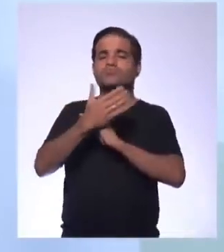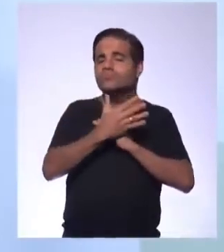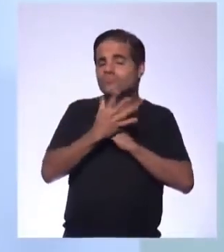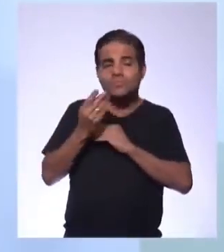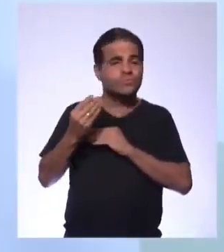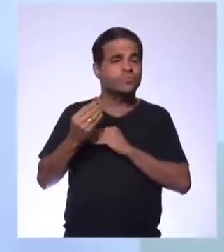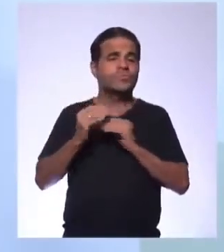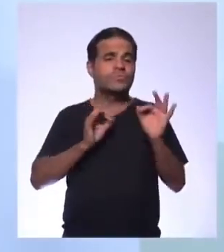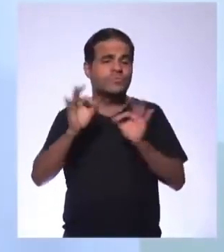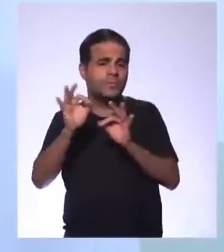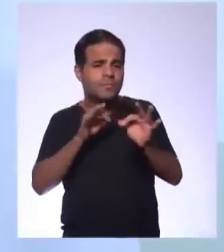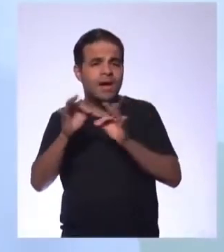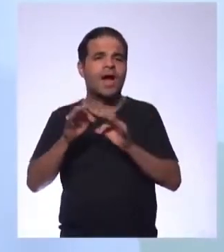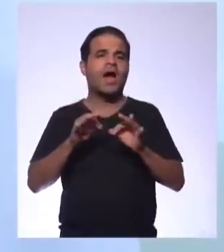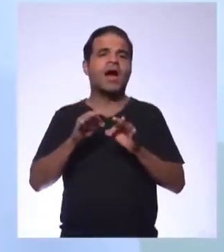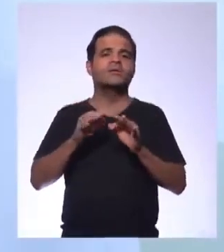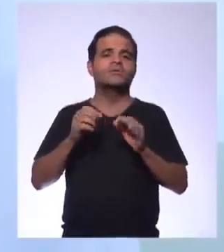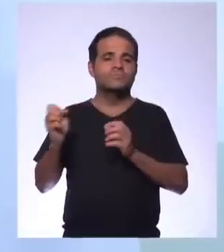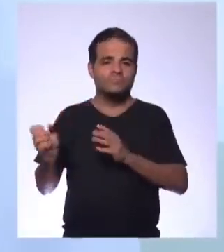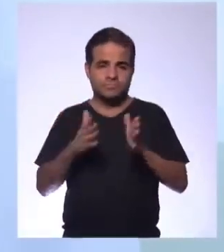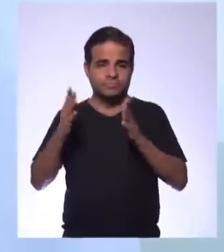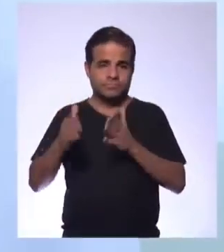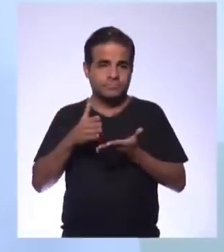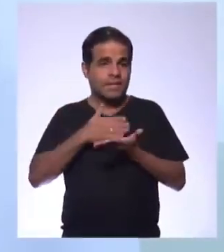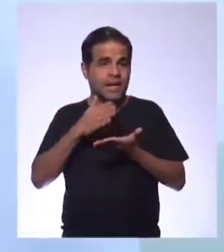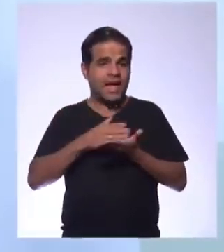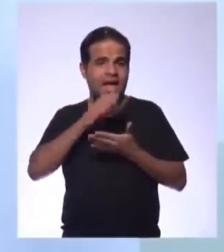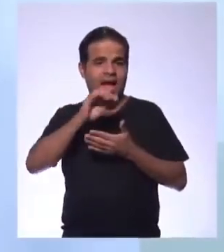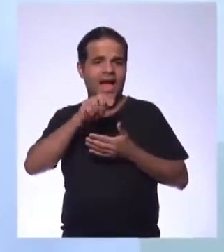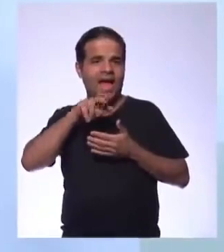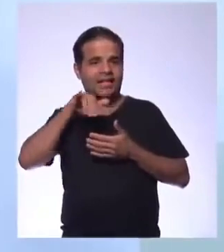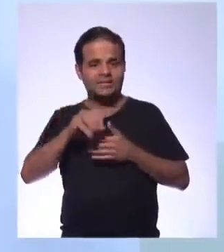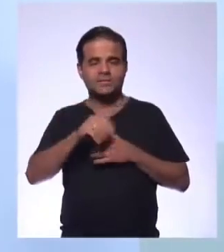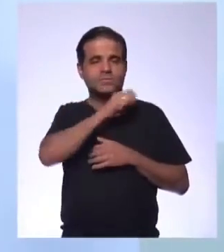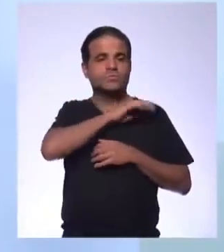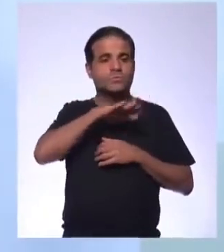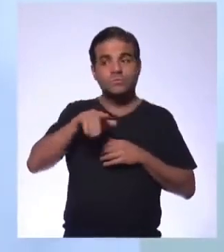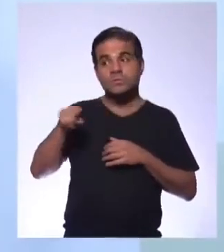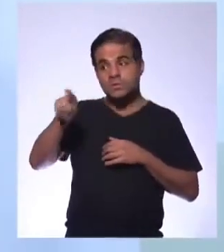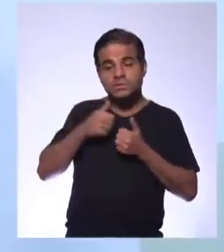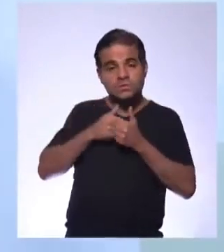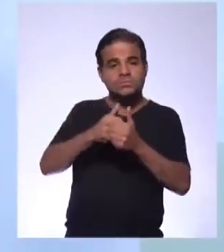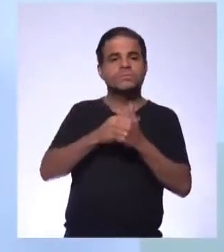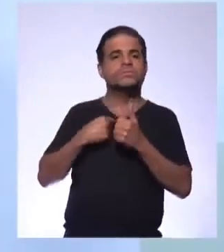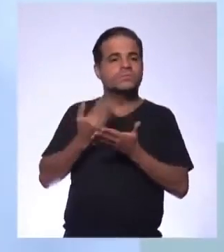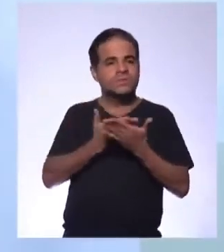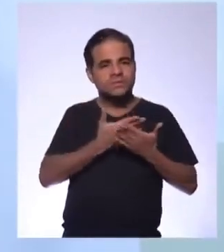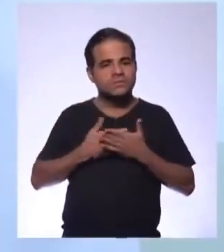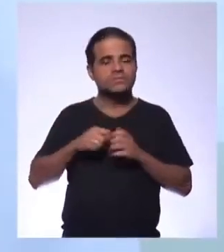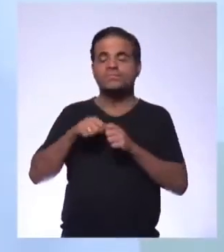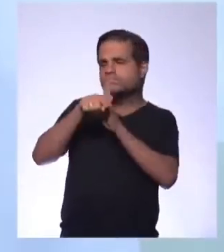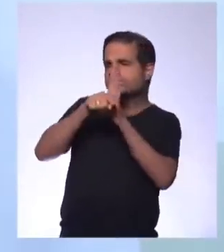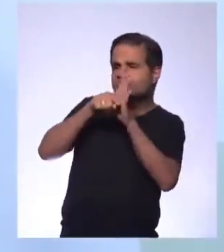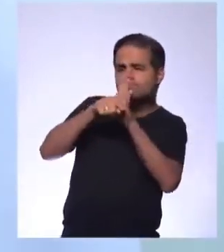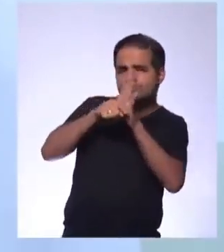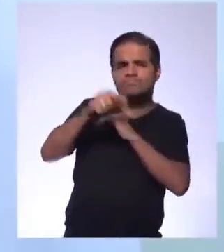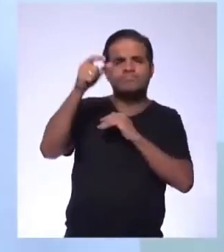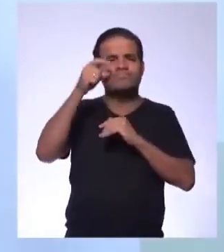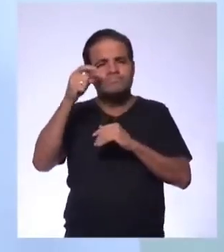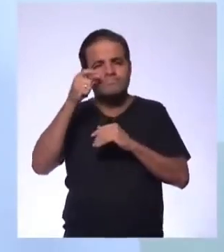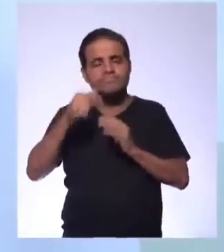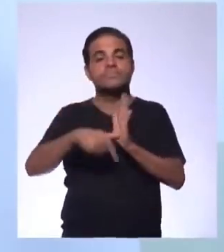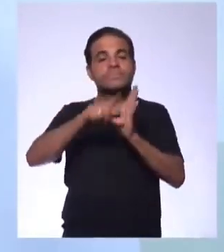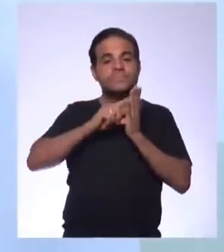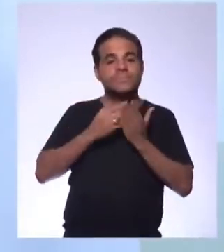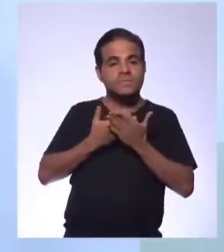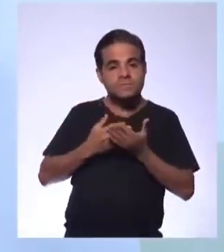que promovem aí, que produzem o caderno do aluno, e são eles que acompanham as nossas aulas, que fazem análise das nossas aulas. Então, antes da